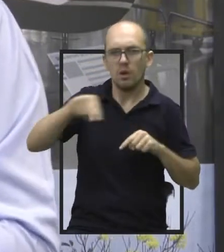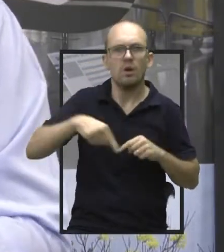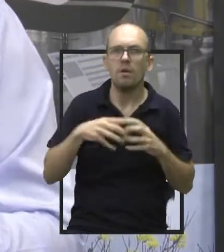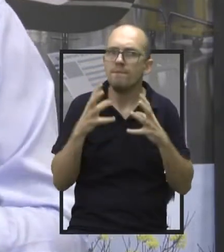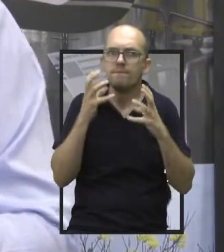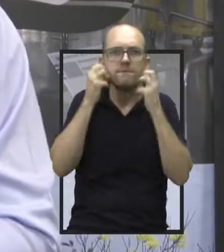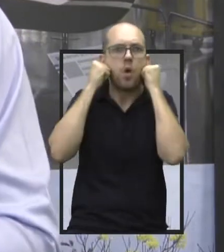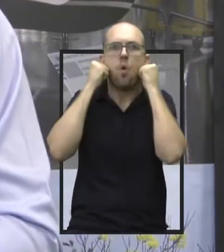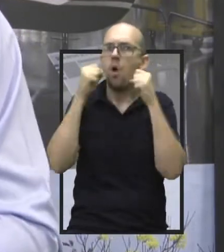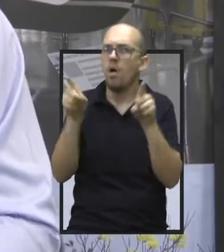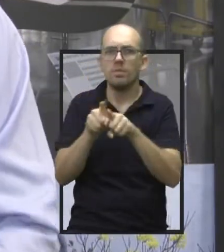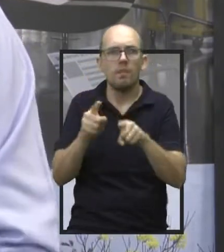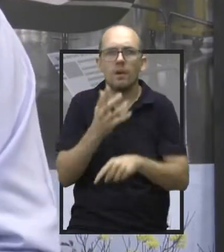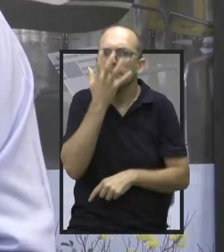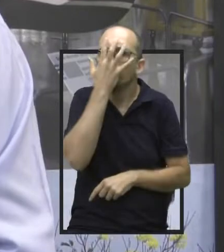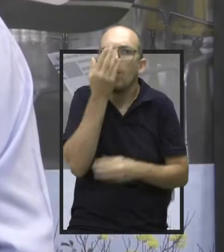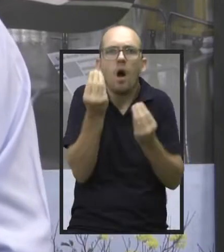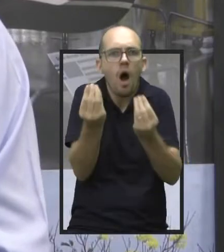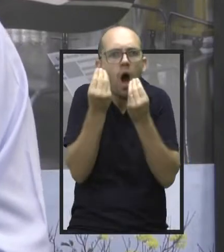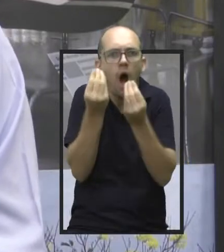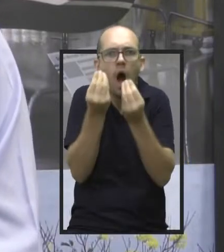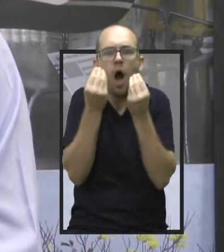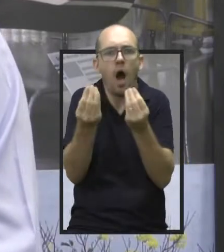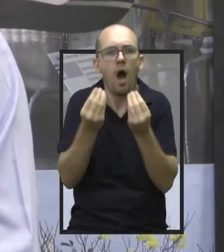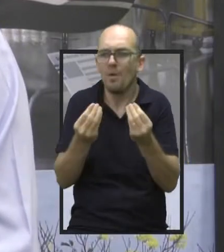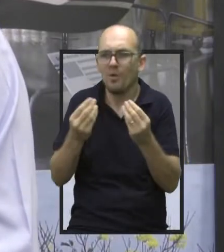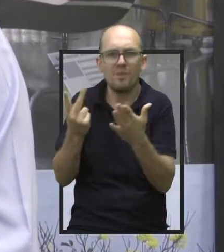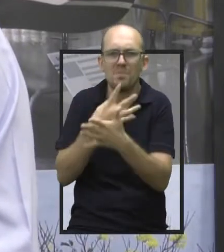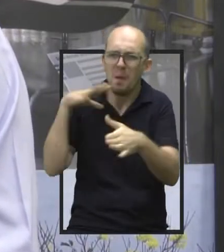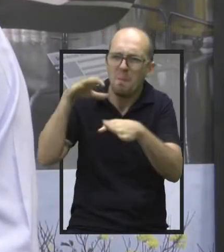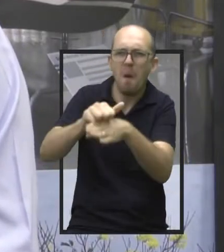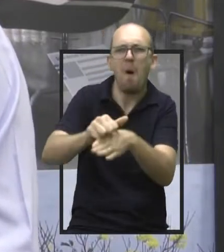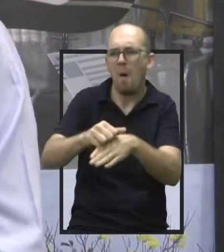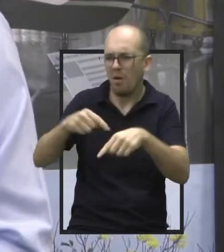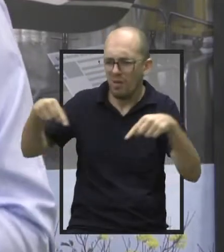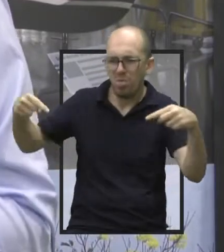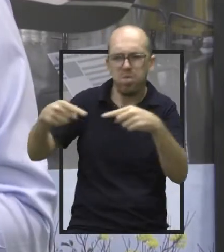ali. Aquelas passagens e ninguém faz nada.